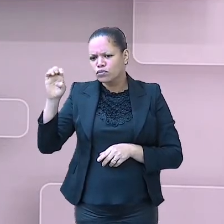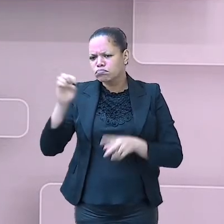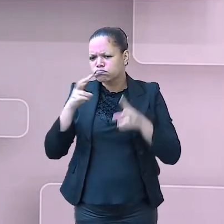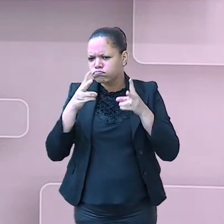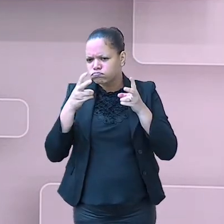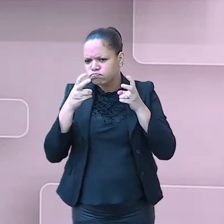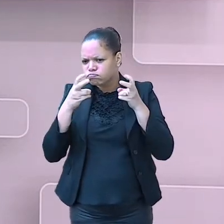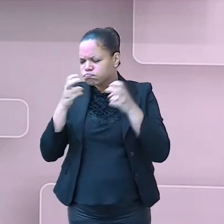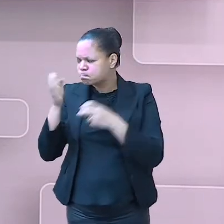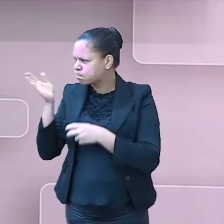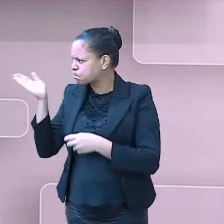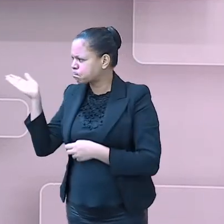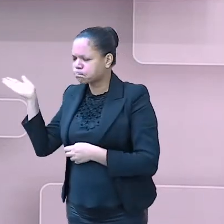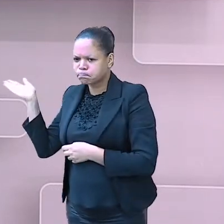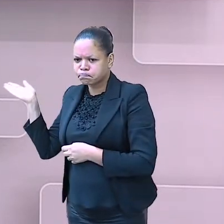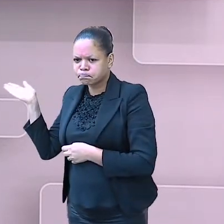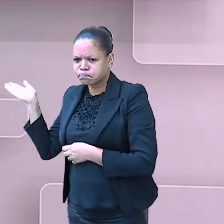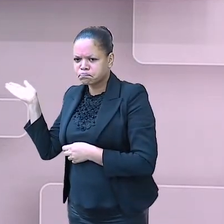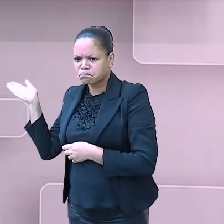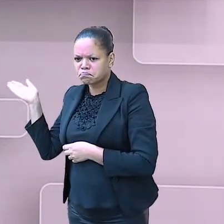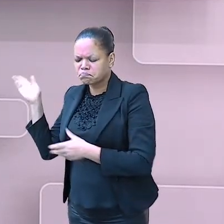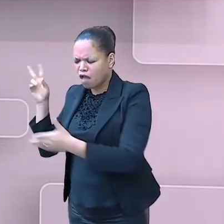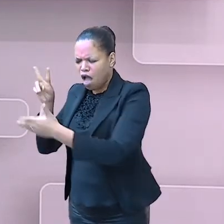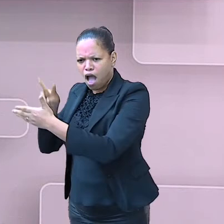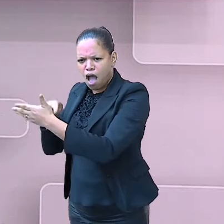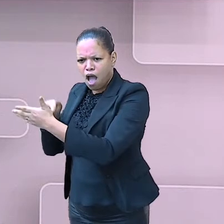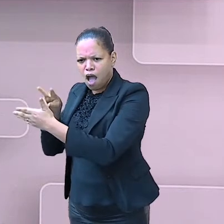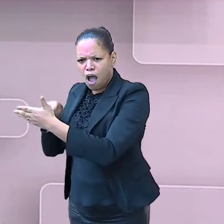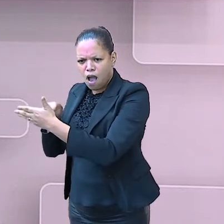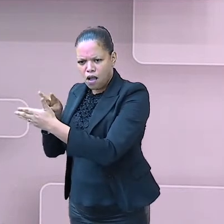ali preparatória para o sexo oposto.